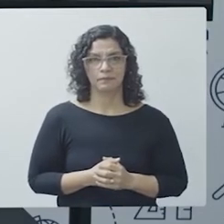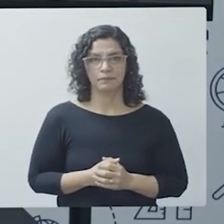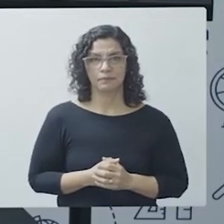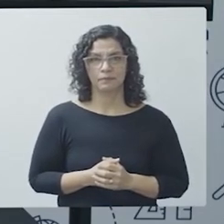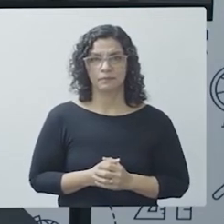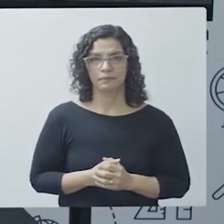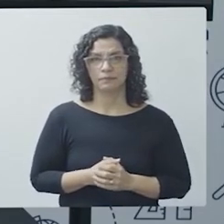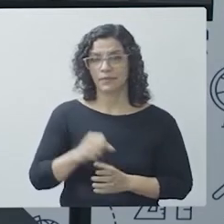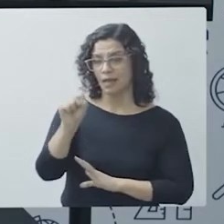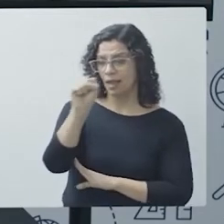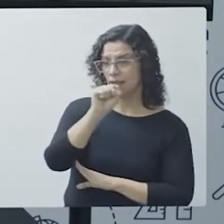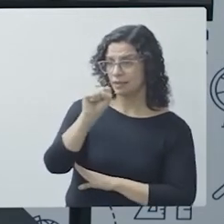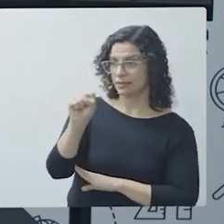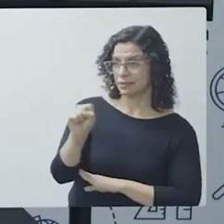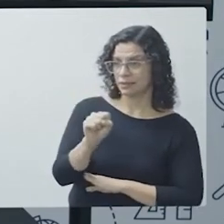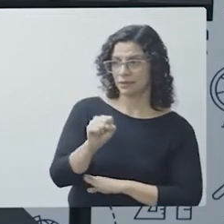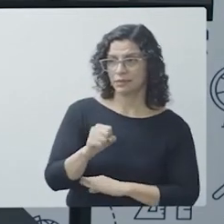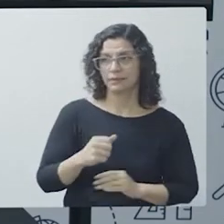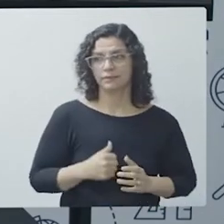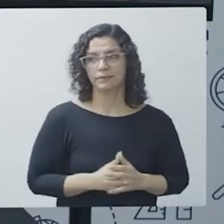Letra S.